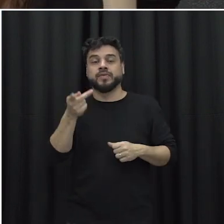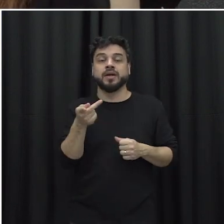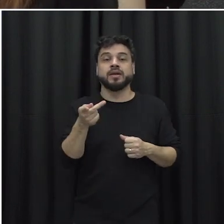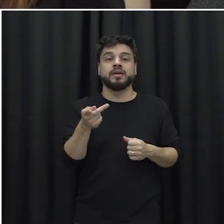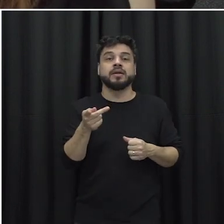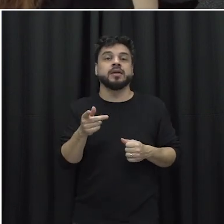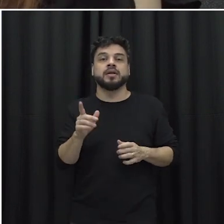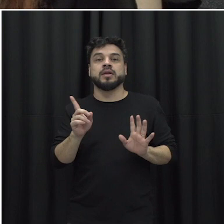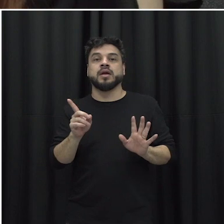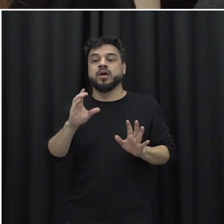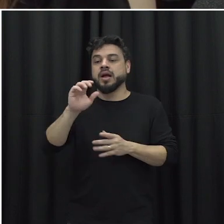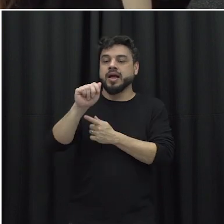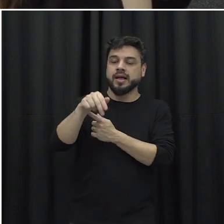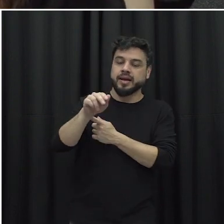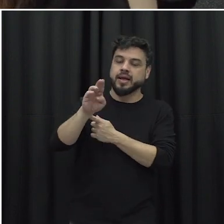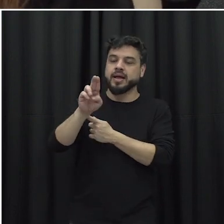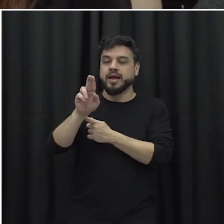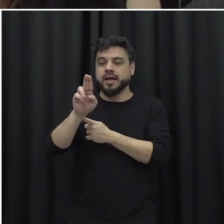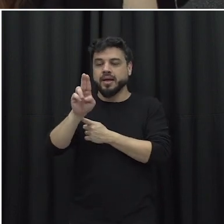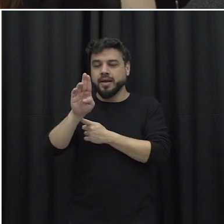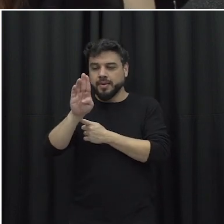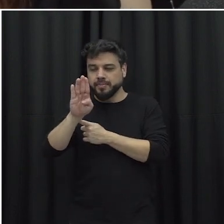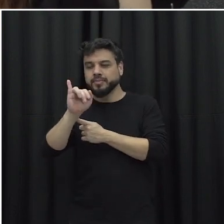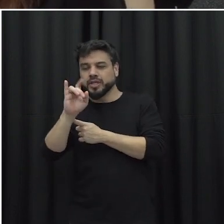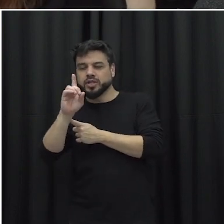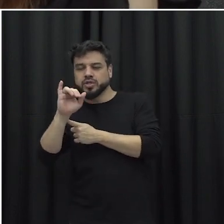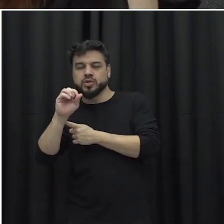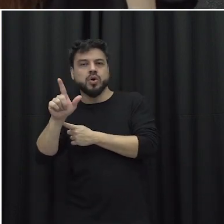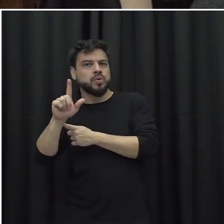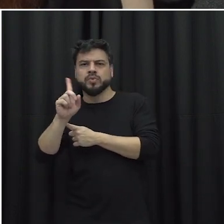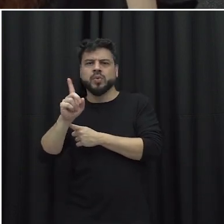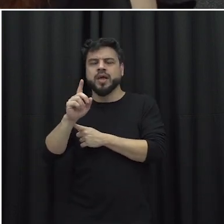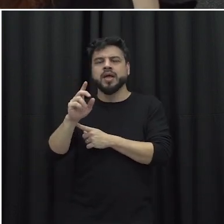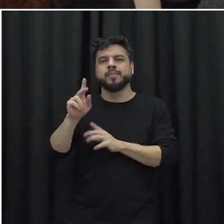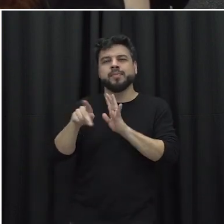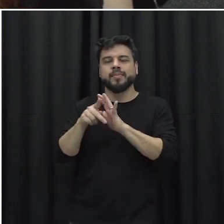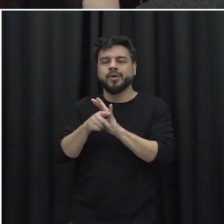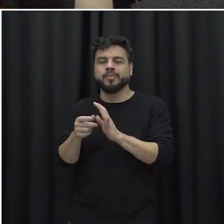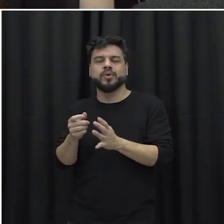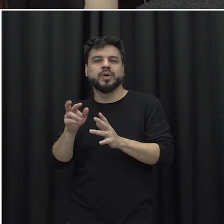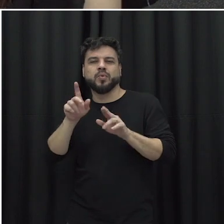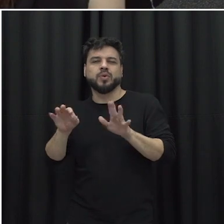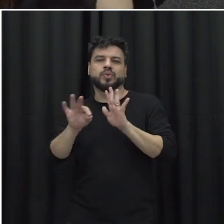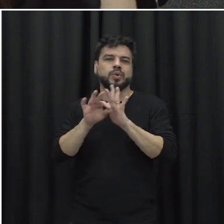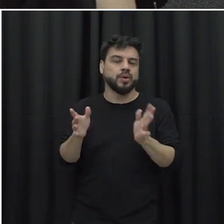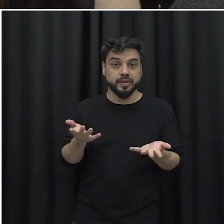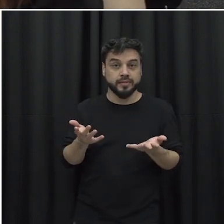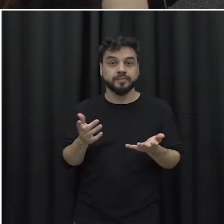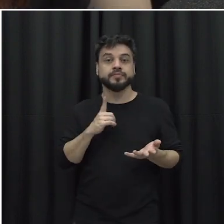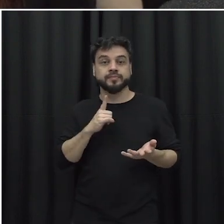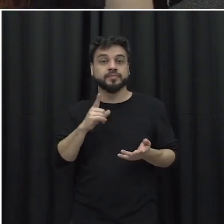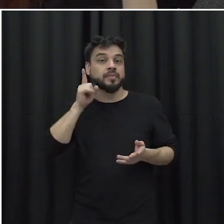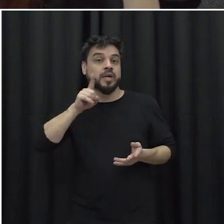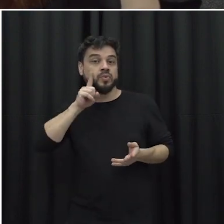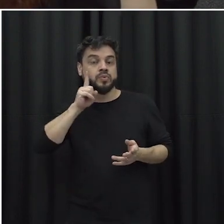né? E um exemplo, por exemplo, nos Estados Unidos, né? Onde nós temos já outras regulamentações que já permitem uma forma